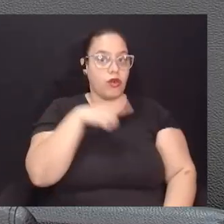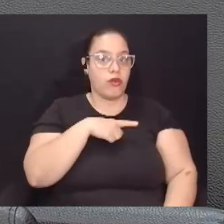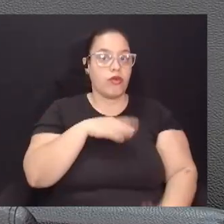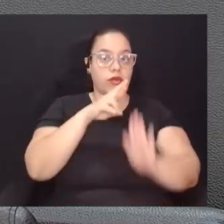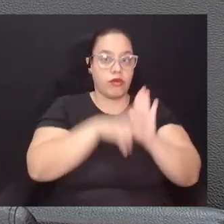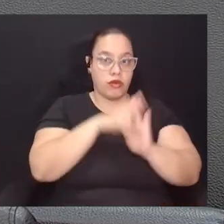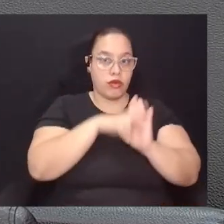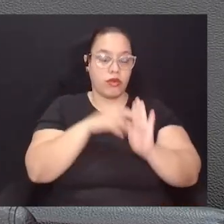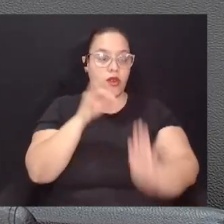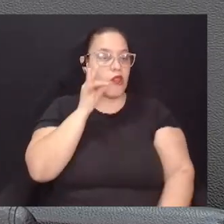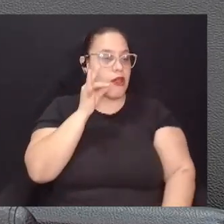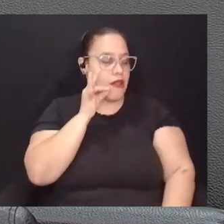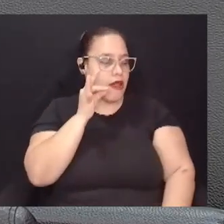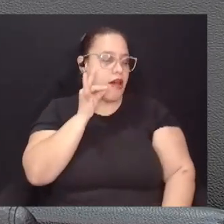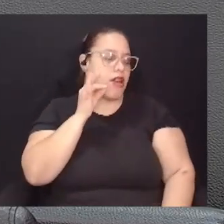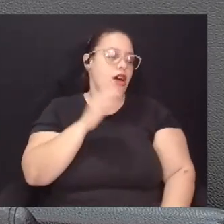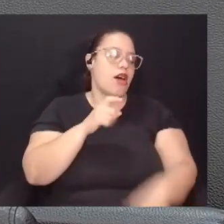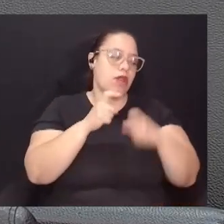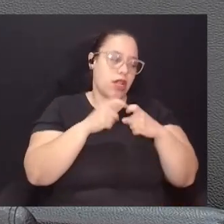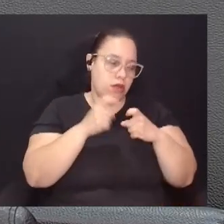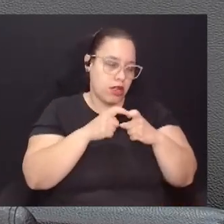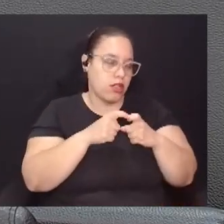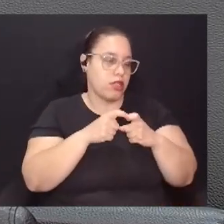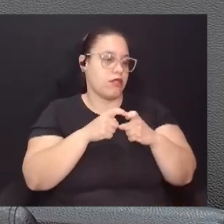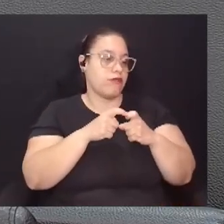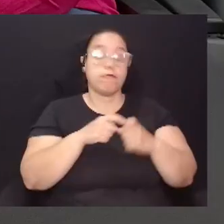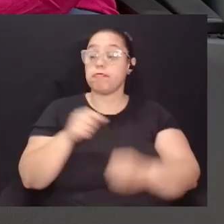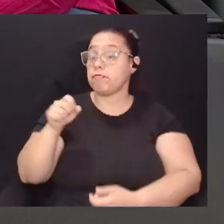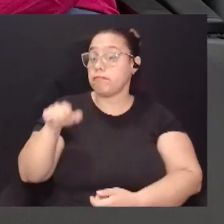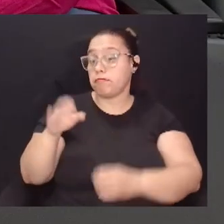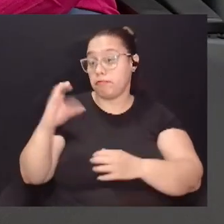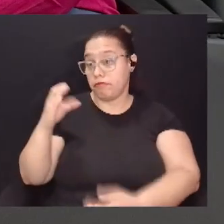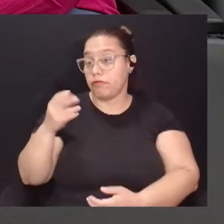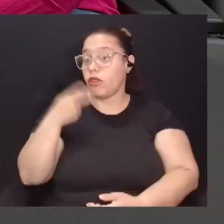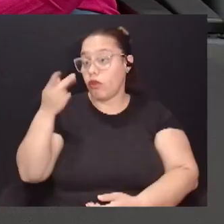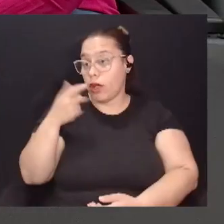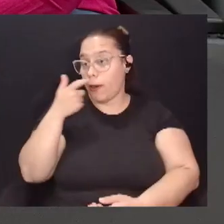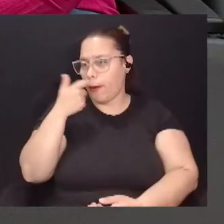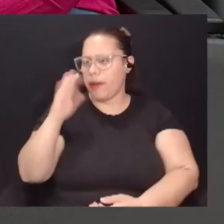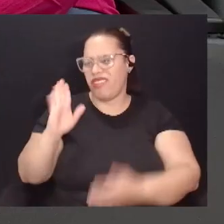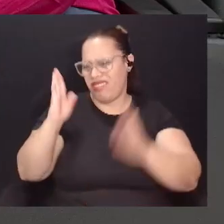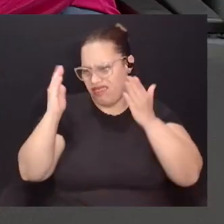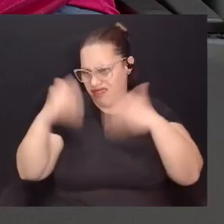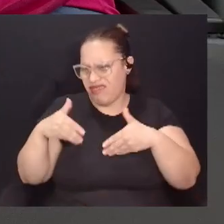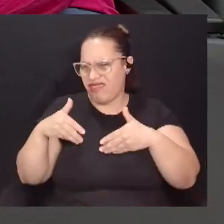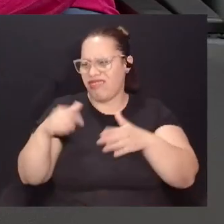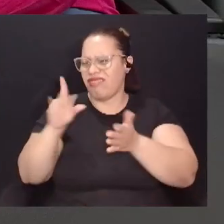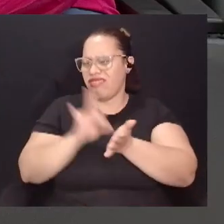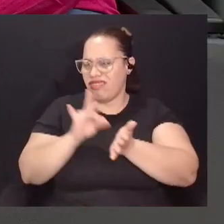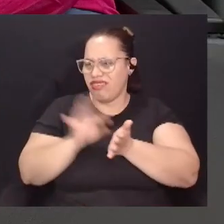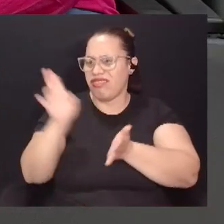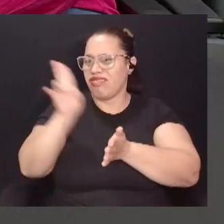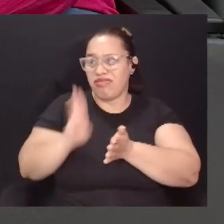ter a regulamentação da cannabis aqui no Brasil e na cidade de Campinas. E cientificamente falando, né, já foi comprovado